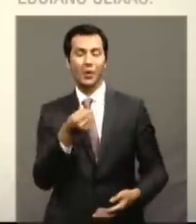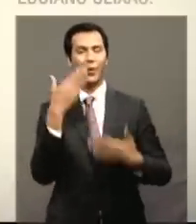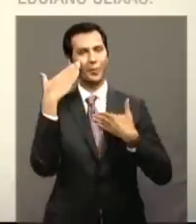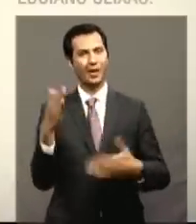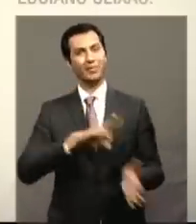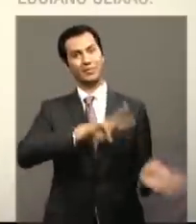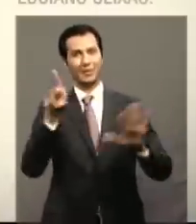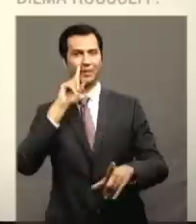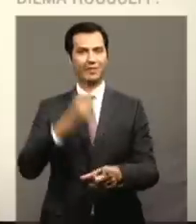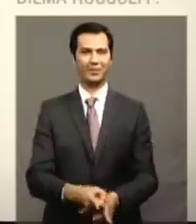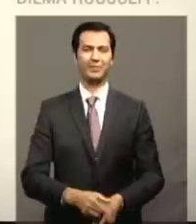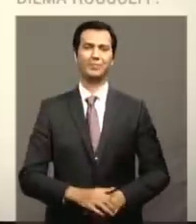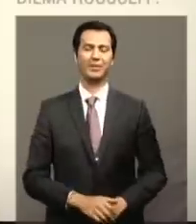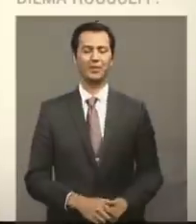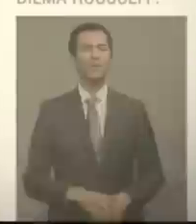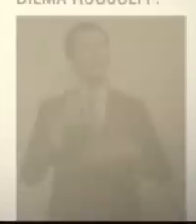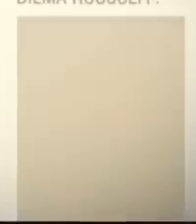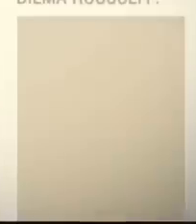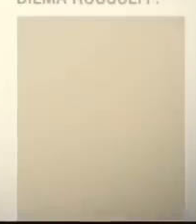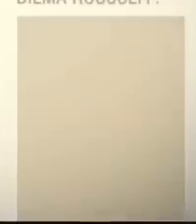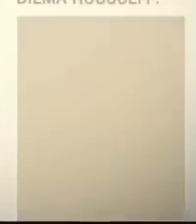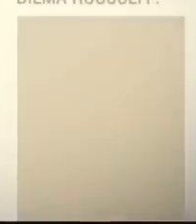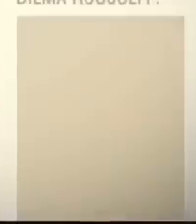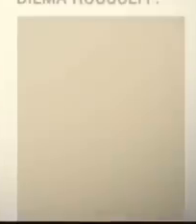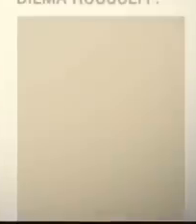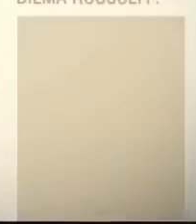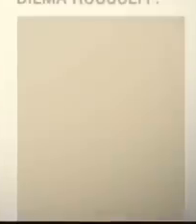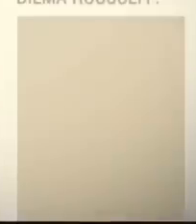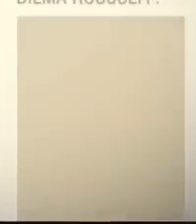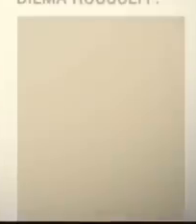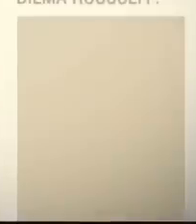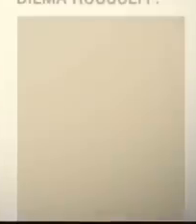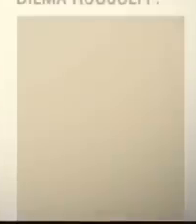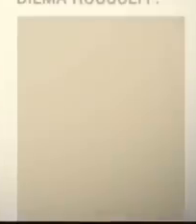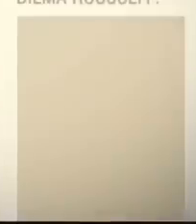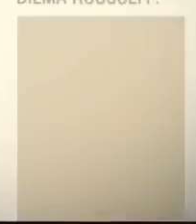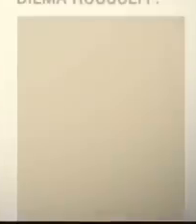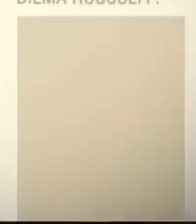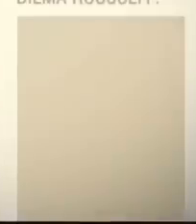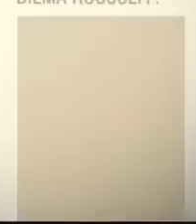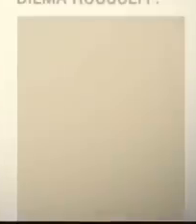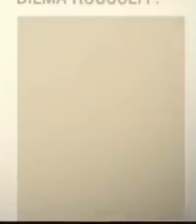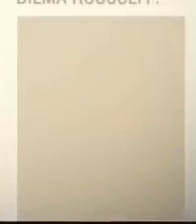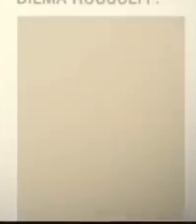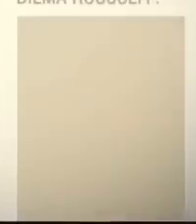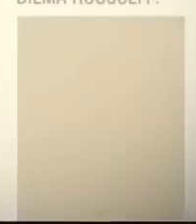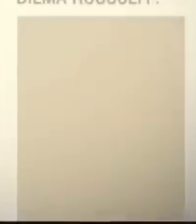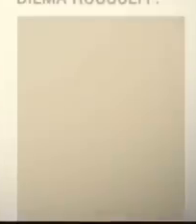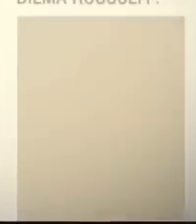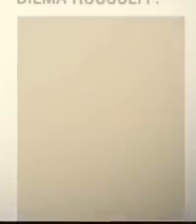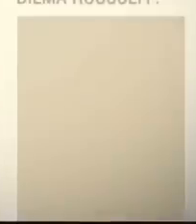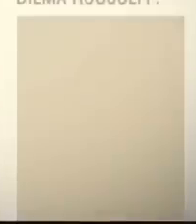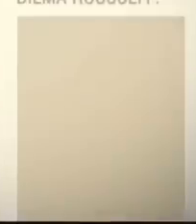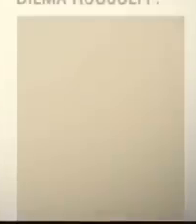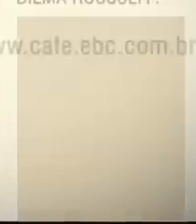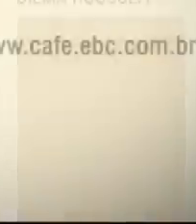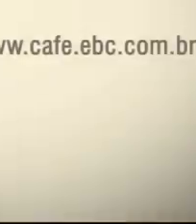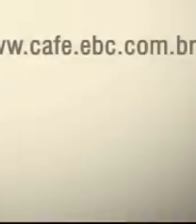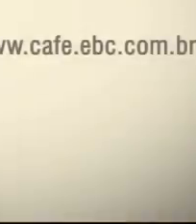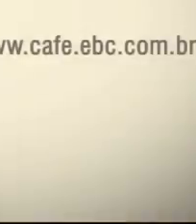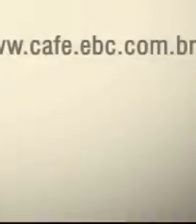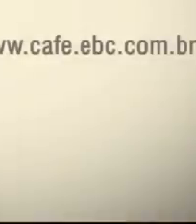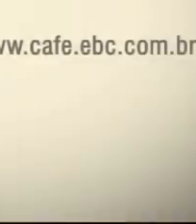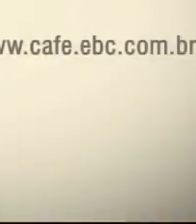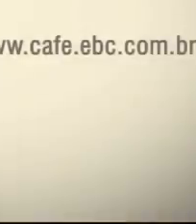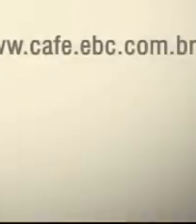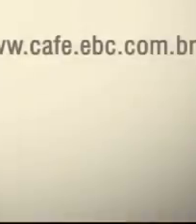e até semana que vem muito obrigada a você Luciano e um bom dia para todos aqueles que nos acompanharam até agora você